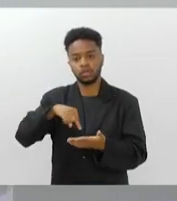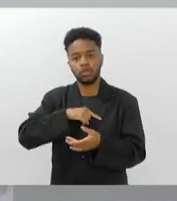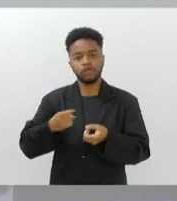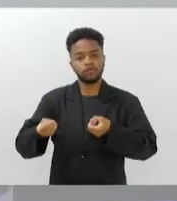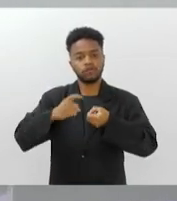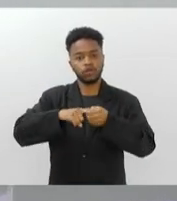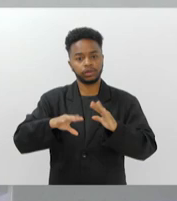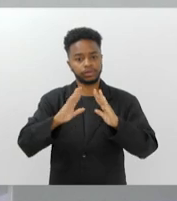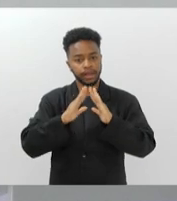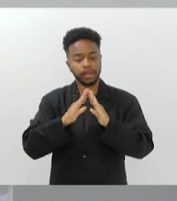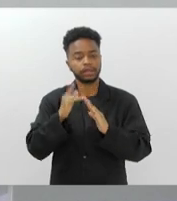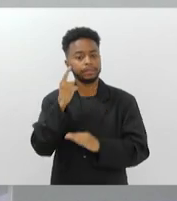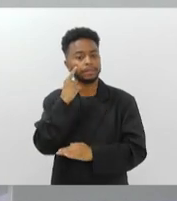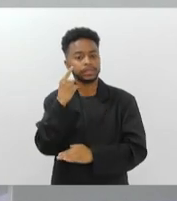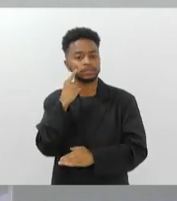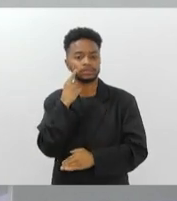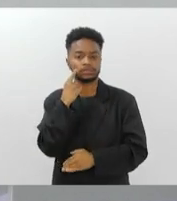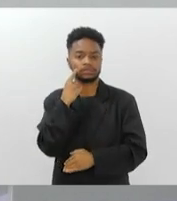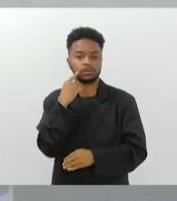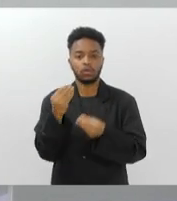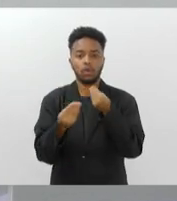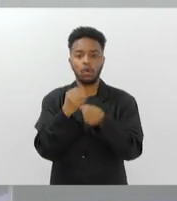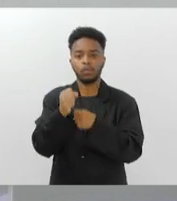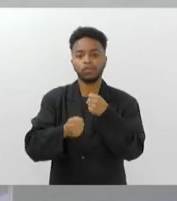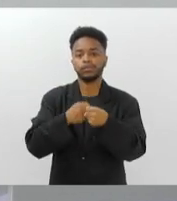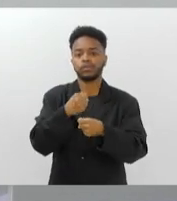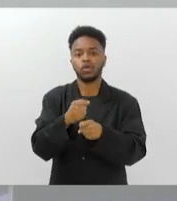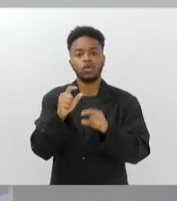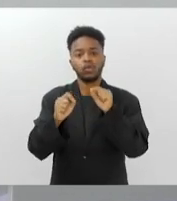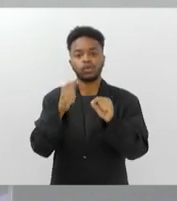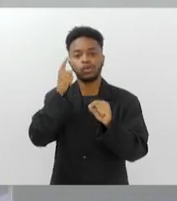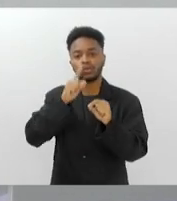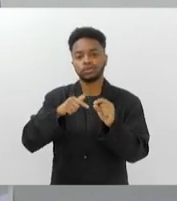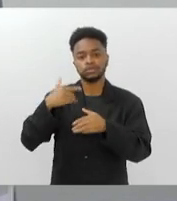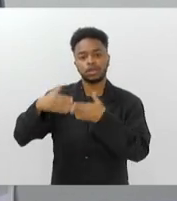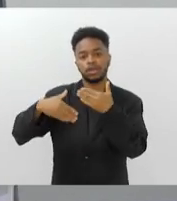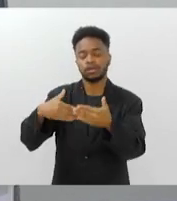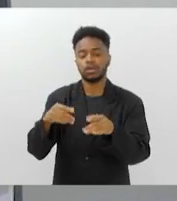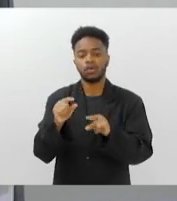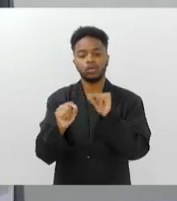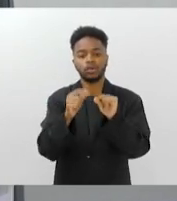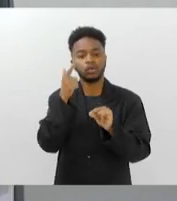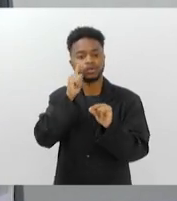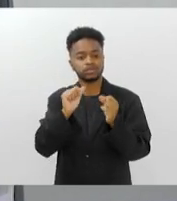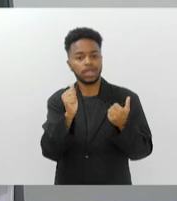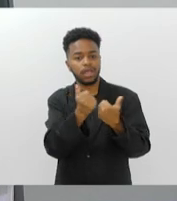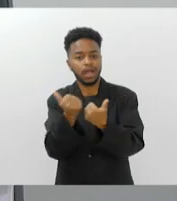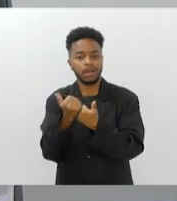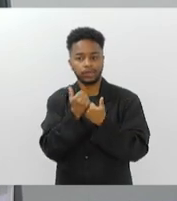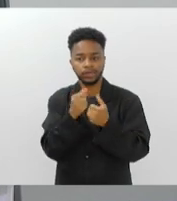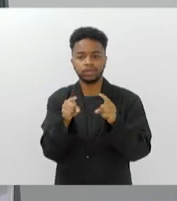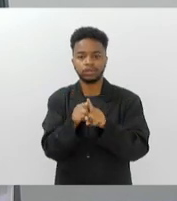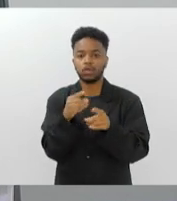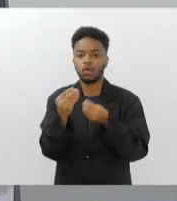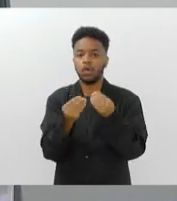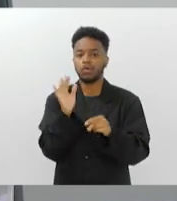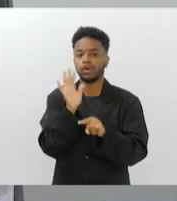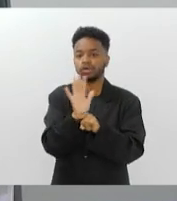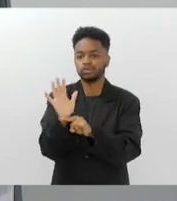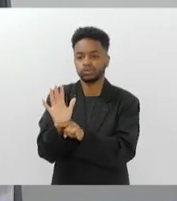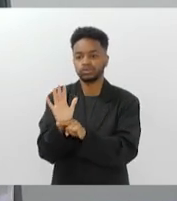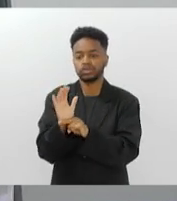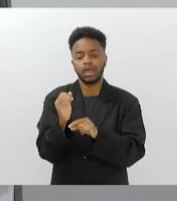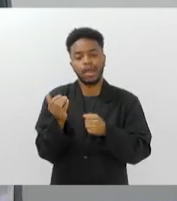territórios pensando aí pro próximo ano o que que a gente pode desenvolver que que a gente pode fortalecer e contribuir pros